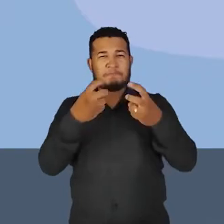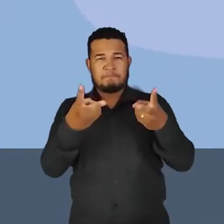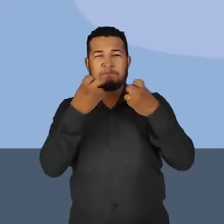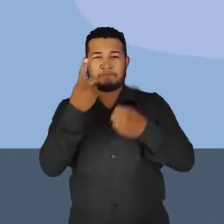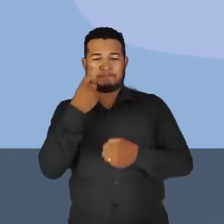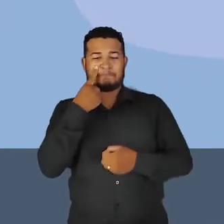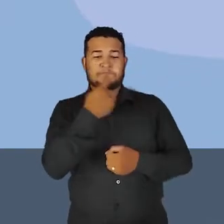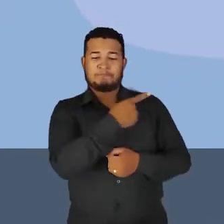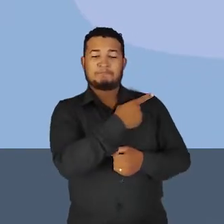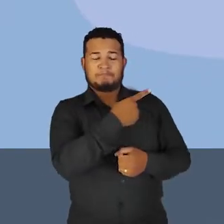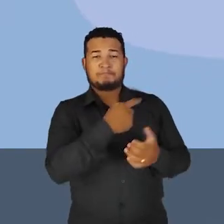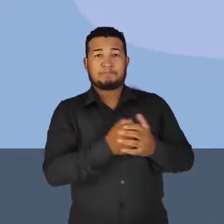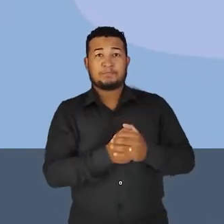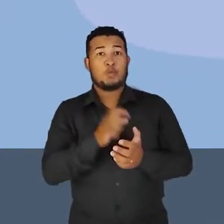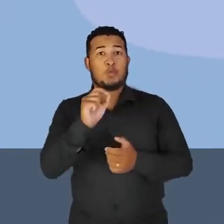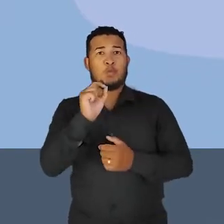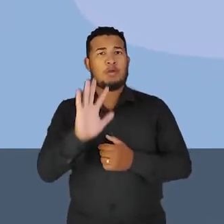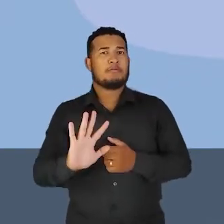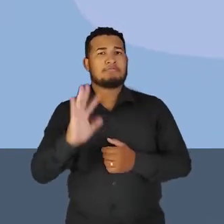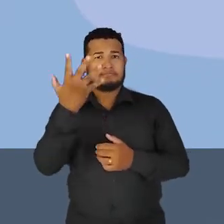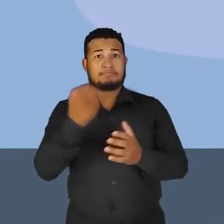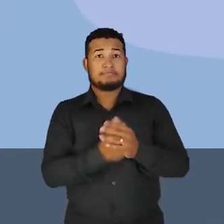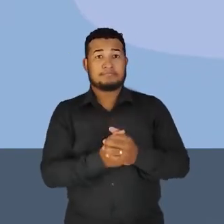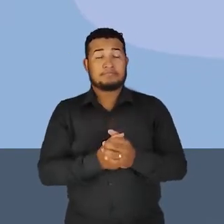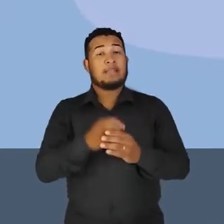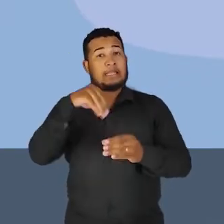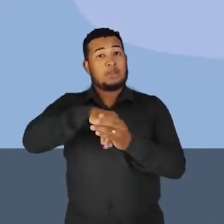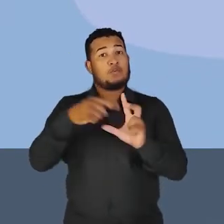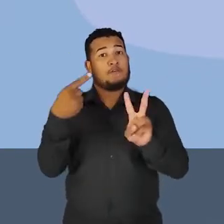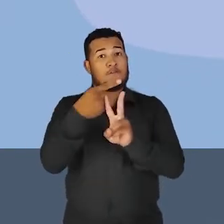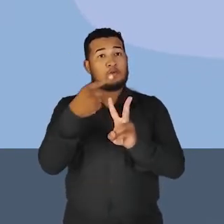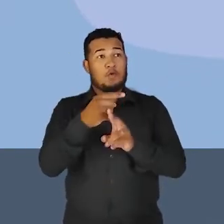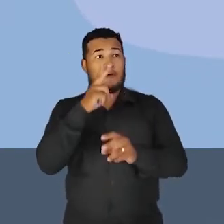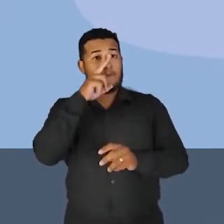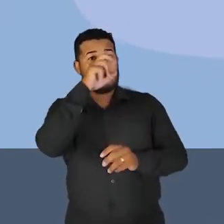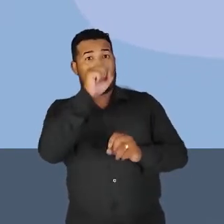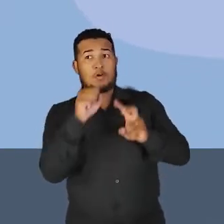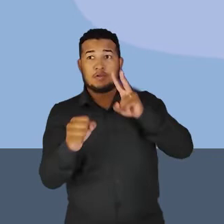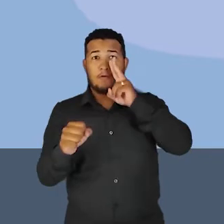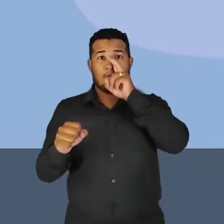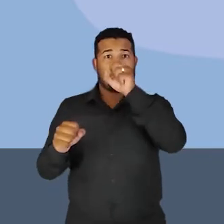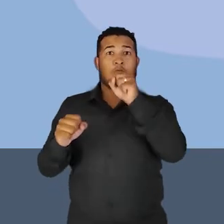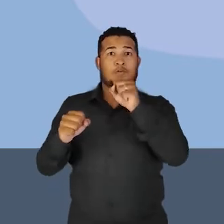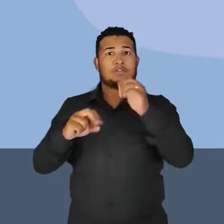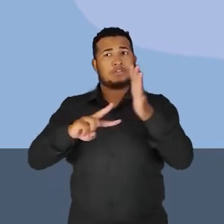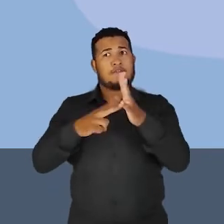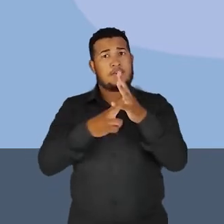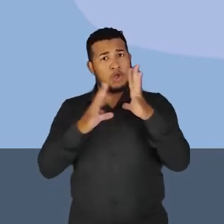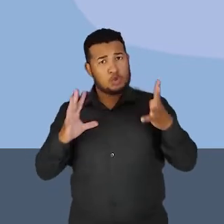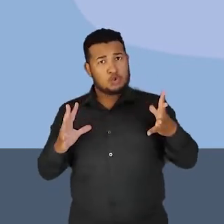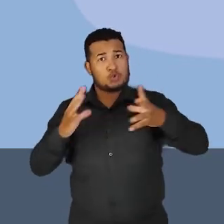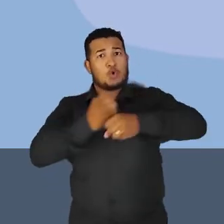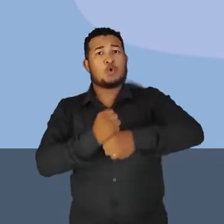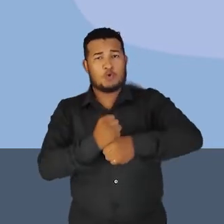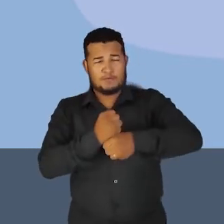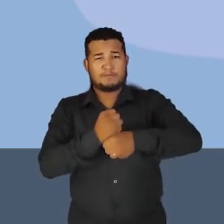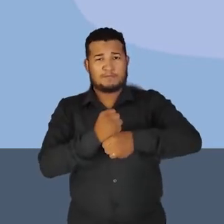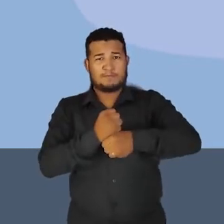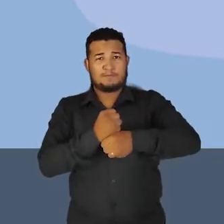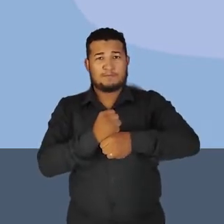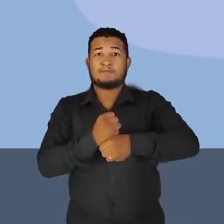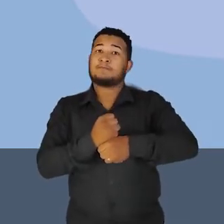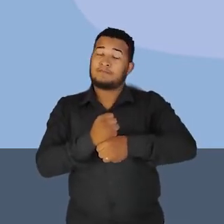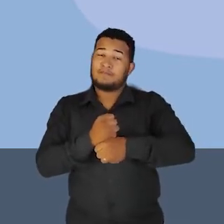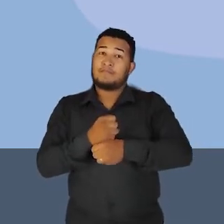slide o que ocorre. Vetorialmente, estas duas forças irão se somar e